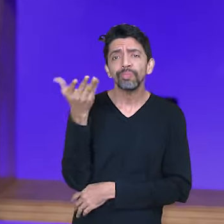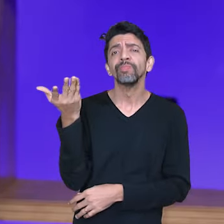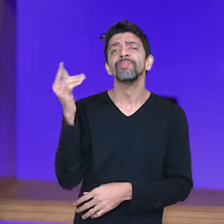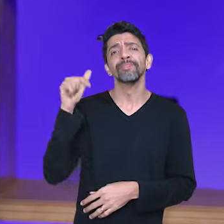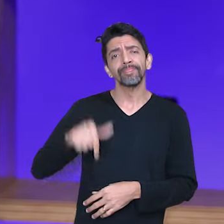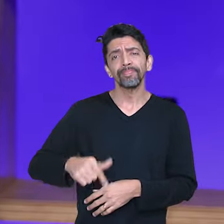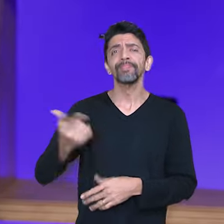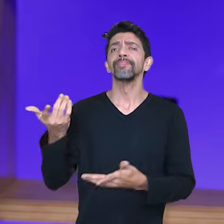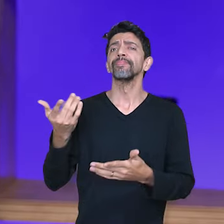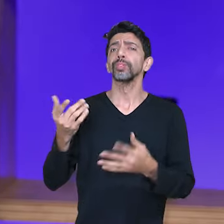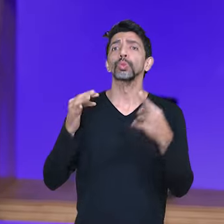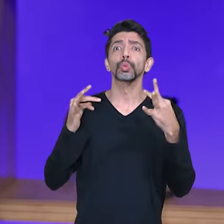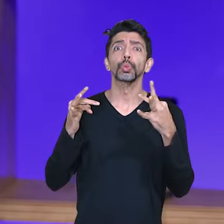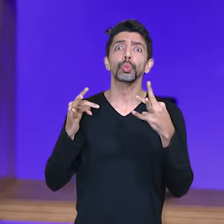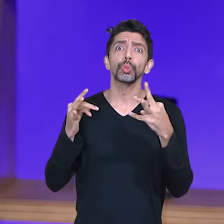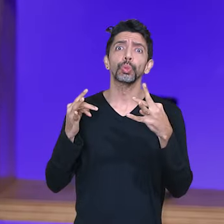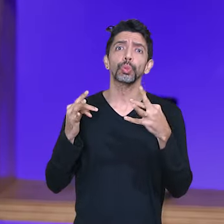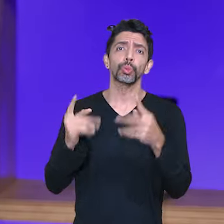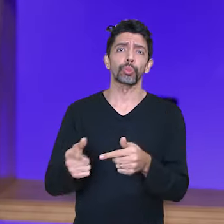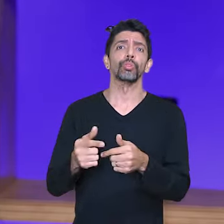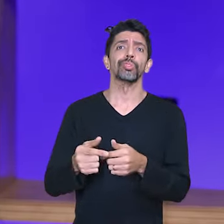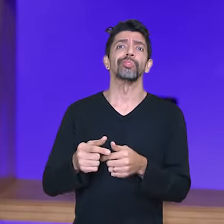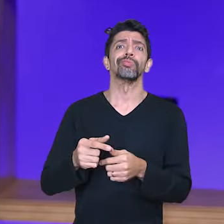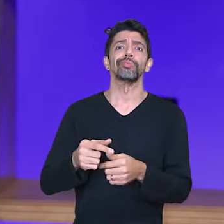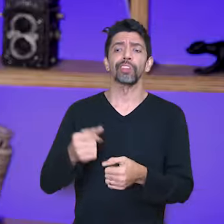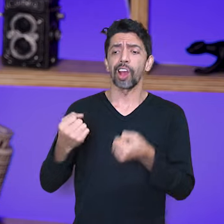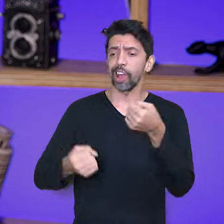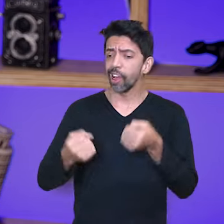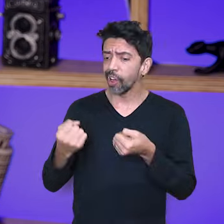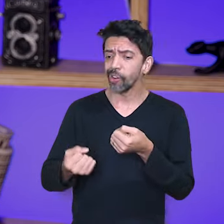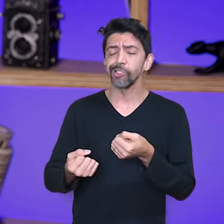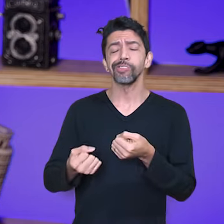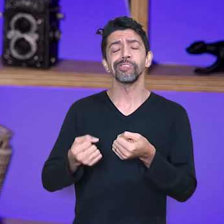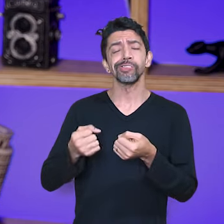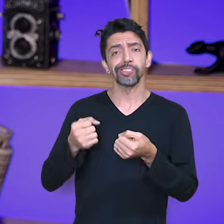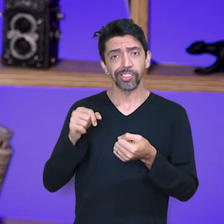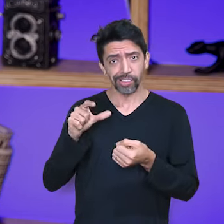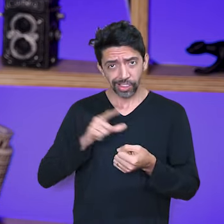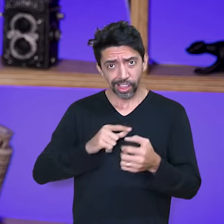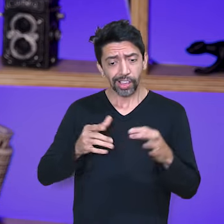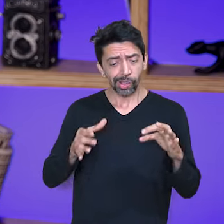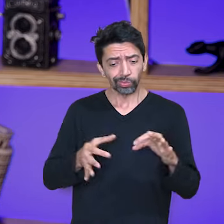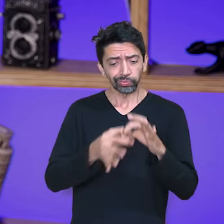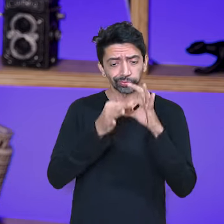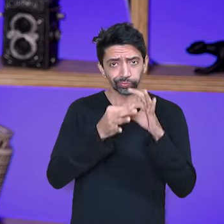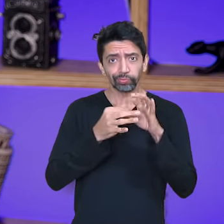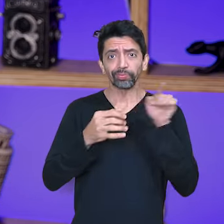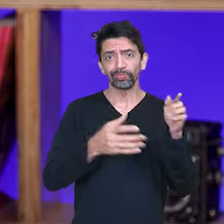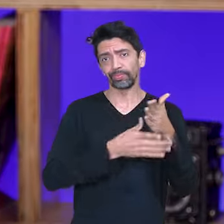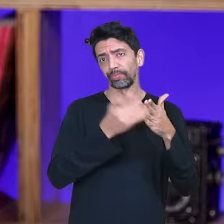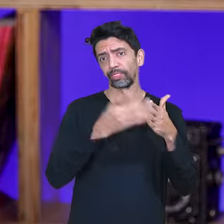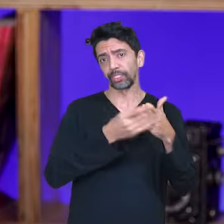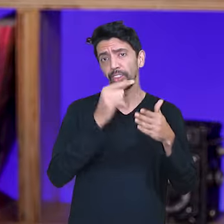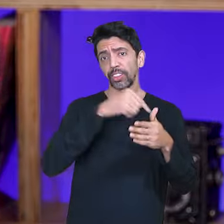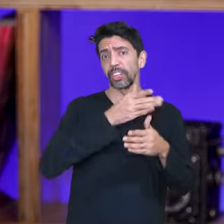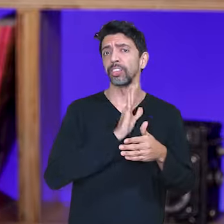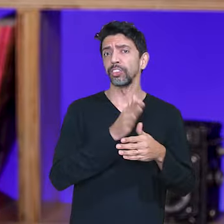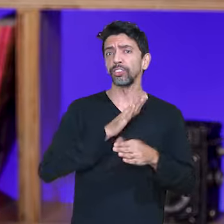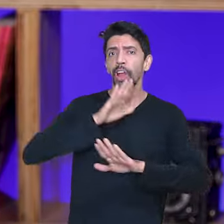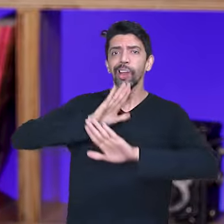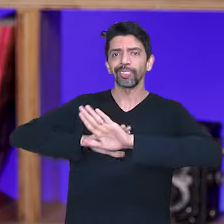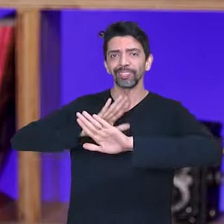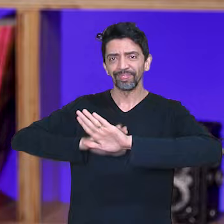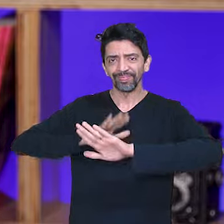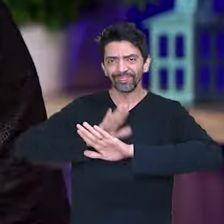isso envolve dólar. A moeda dólar já está implementada há muitos e muitos e muitos anos. É que a gente não